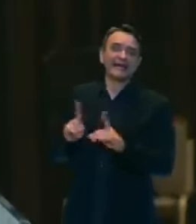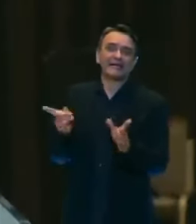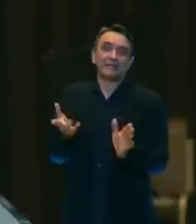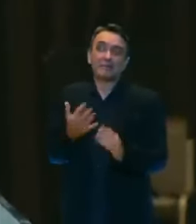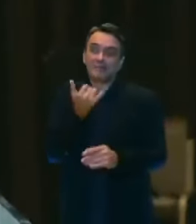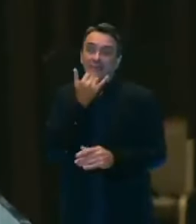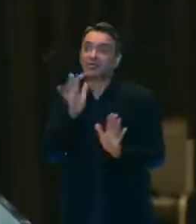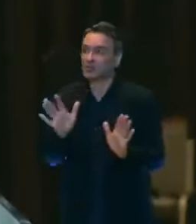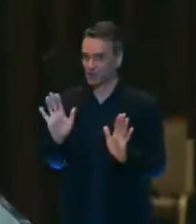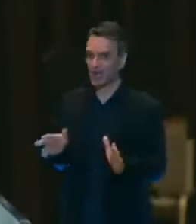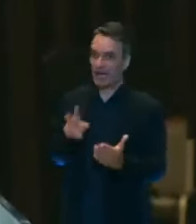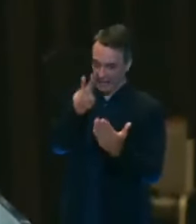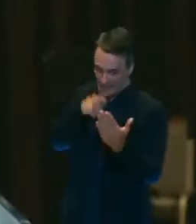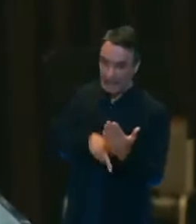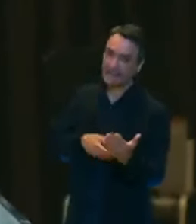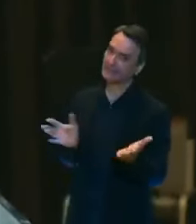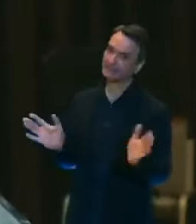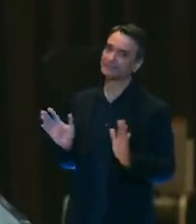Perdão, já li.